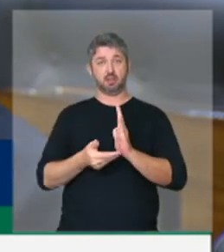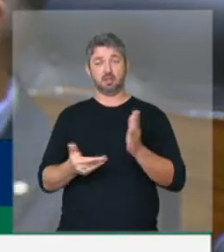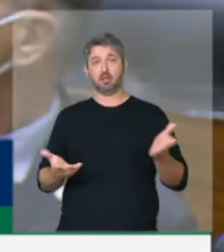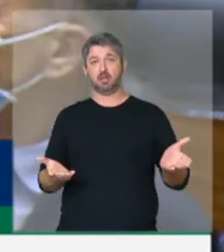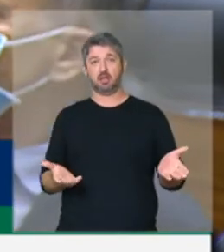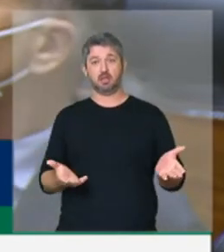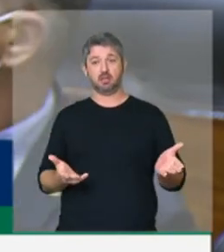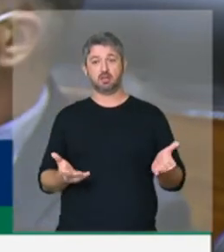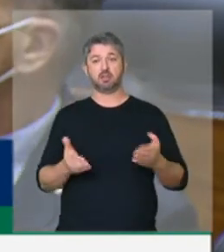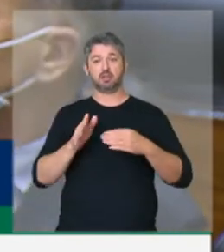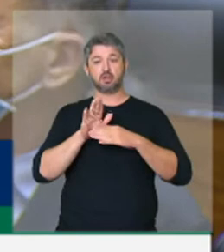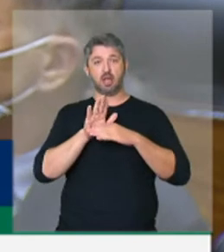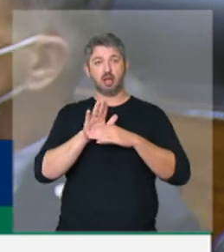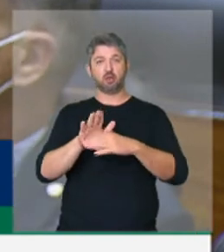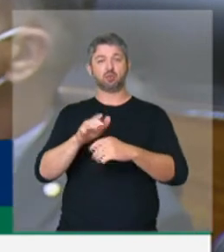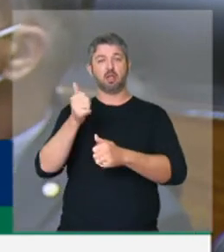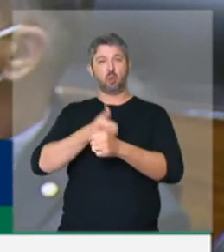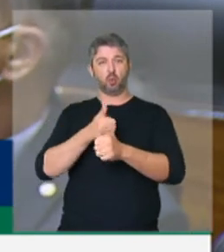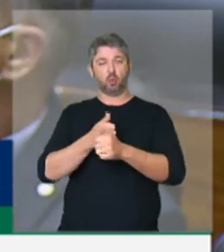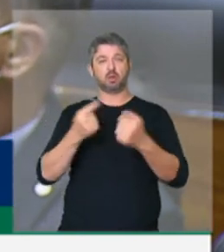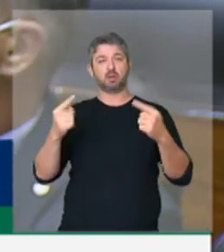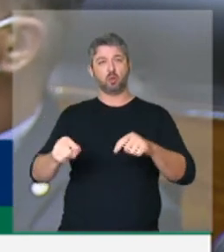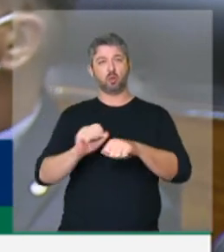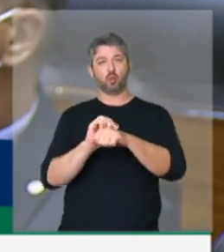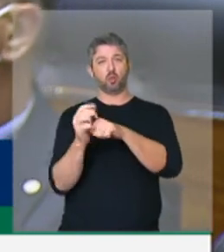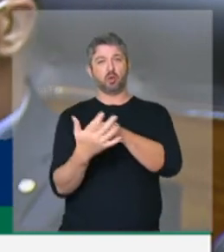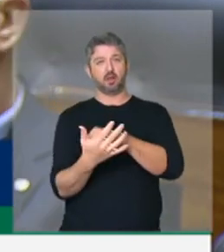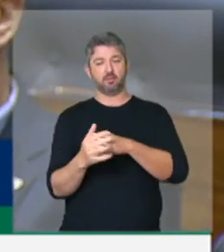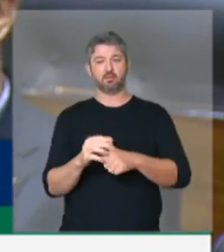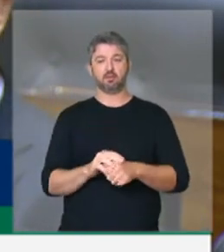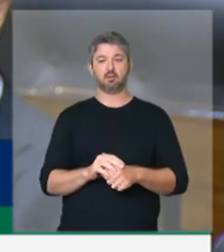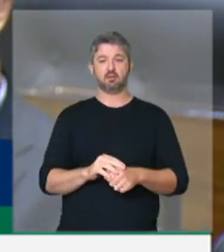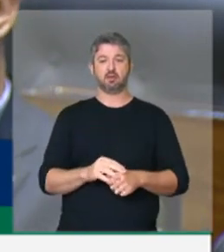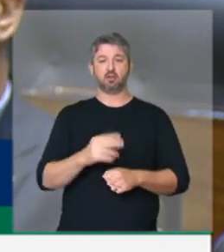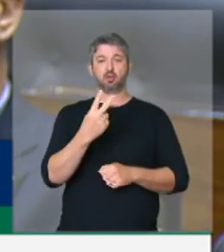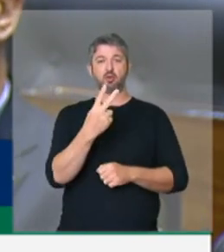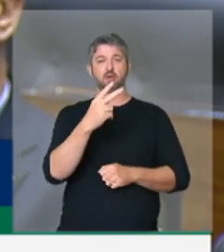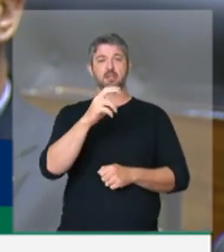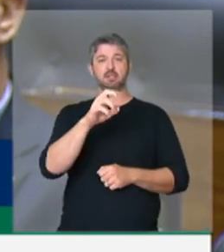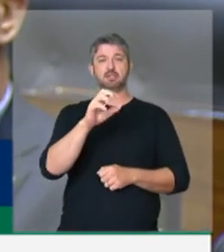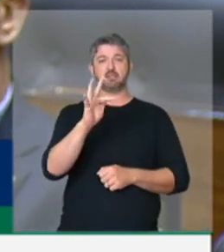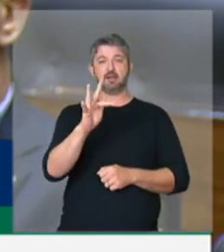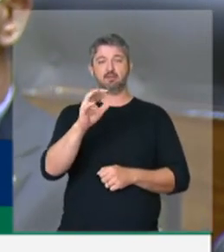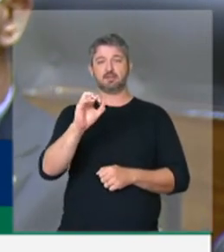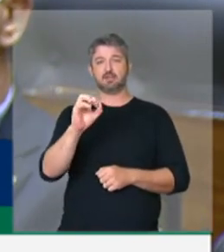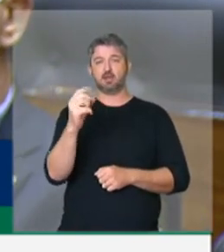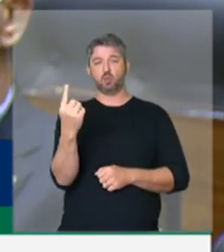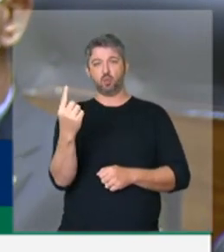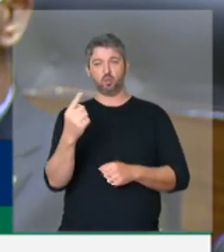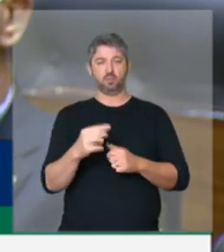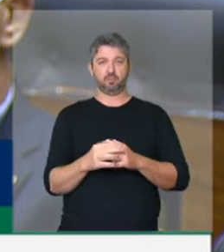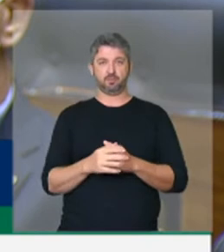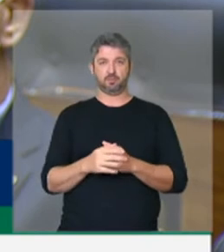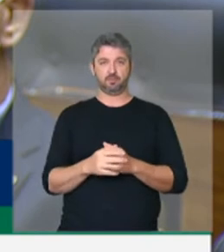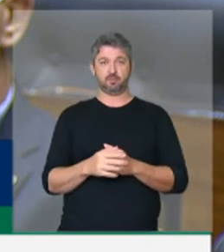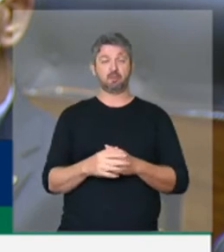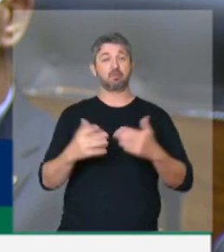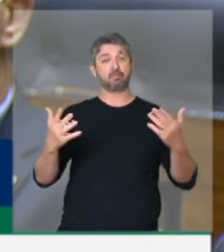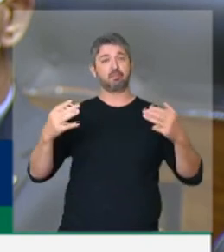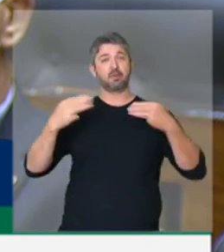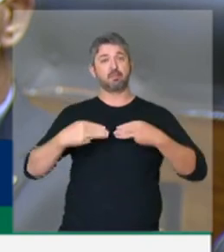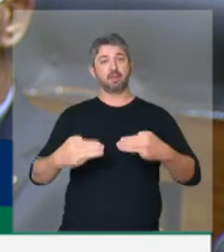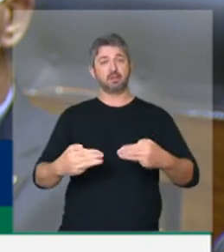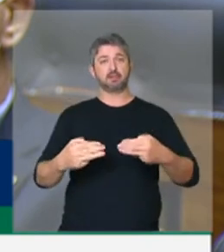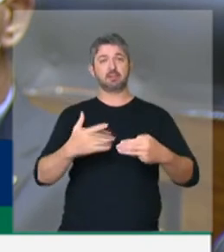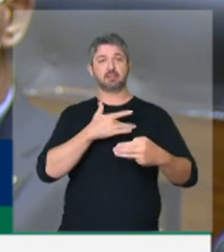de auxílio a combate à pandemia, a 2F01. E, infelizmente, o Ministério, sem